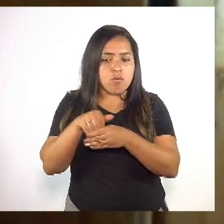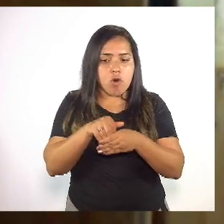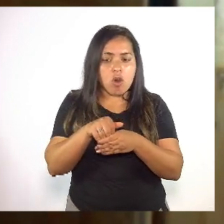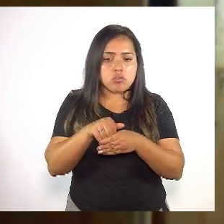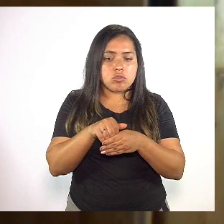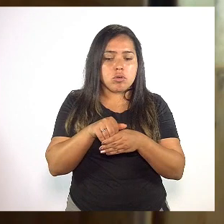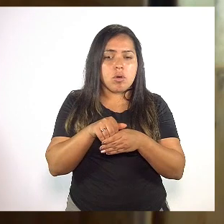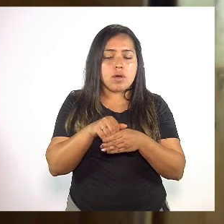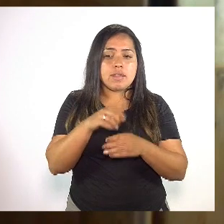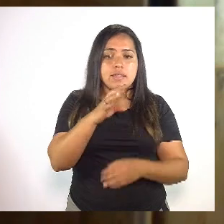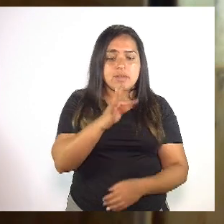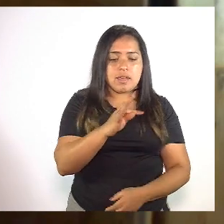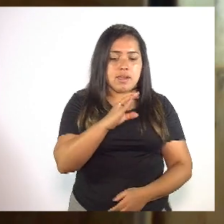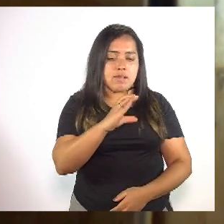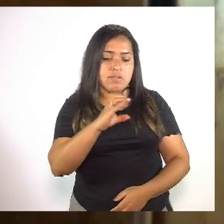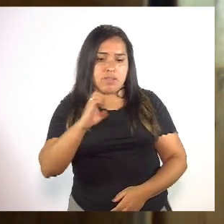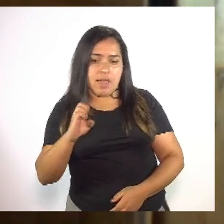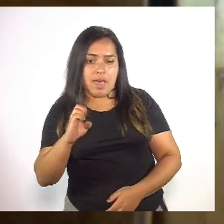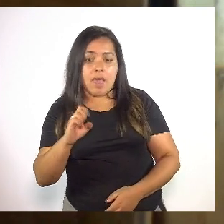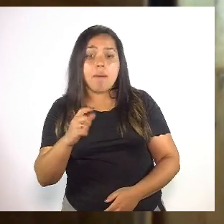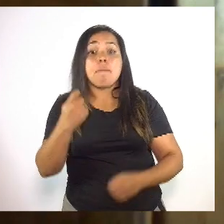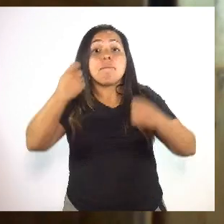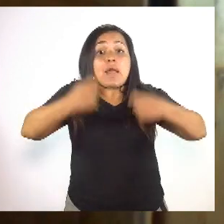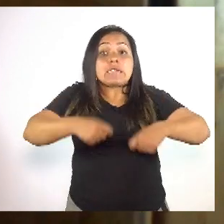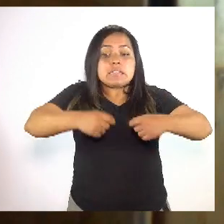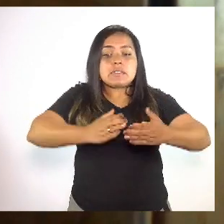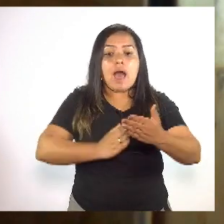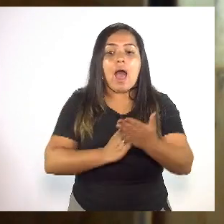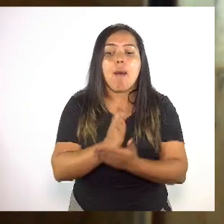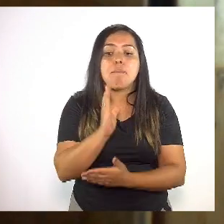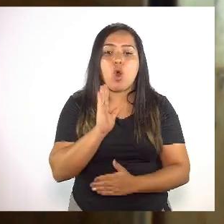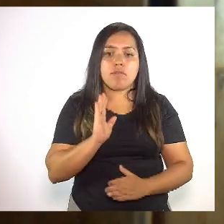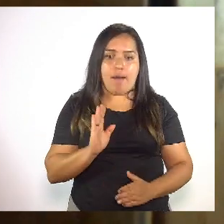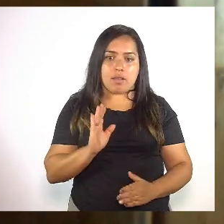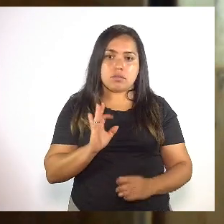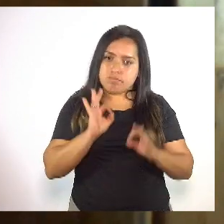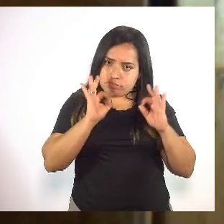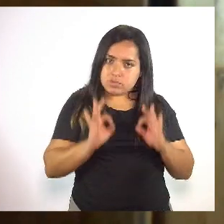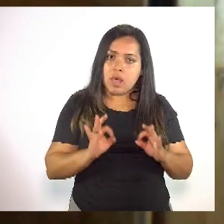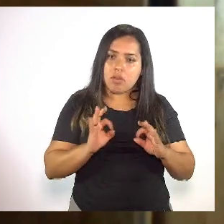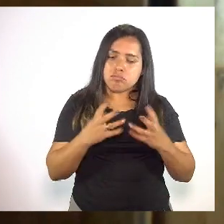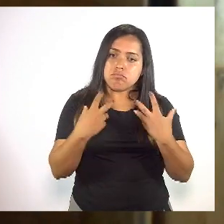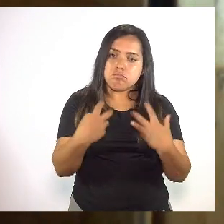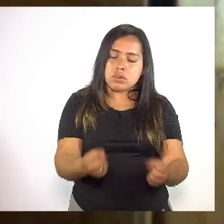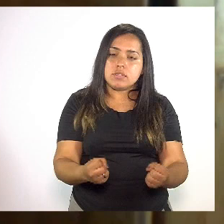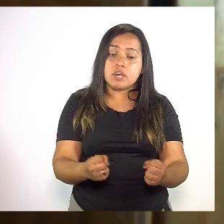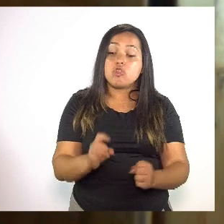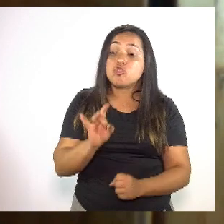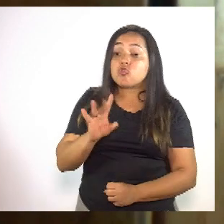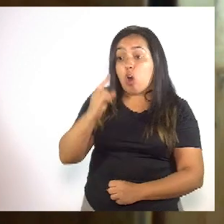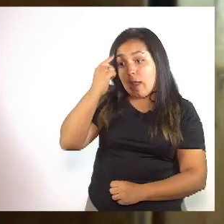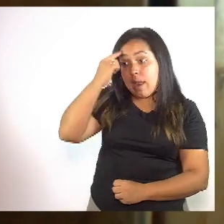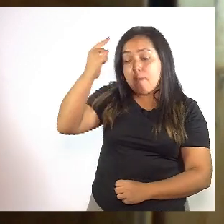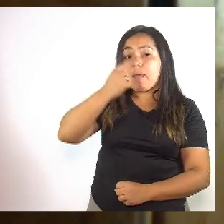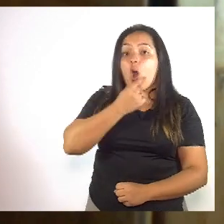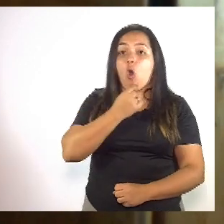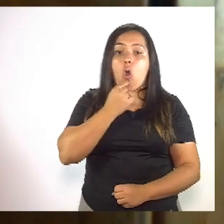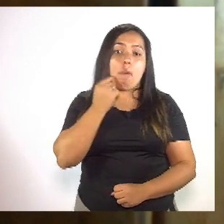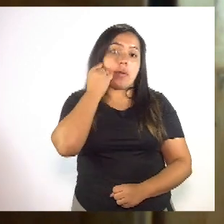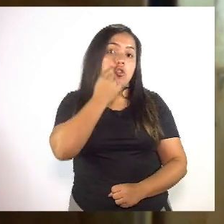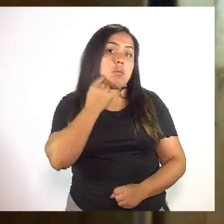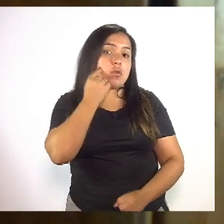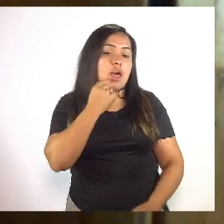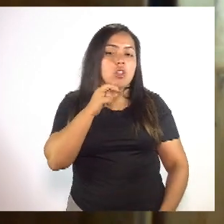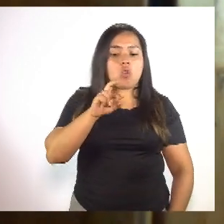as contas do Tribunal de Contas devem ser aprovadas. Queria só lembrar ao senhor presidente, deputado Rodrigo